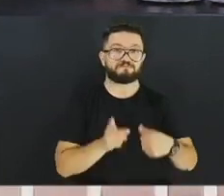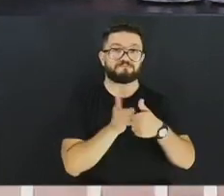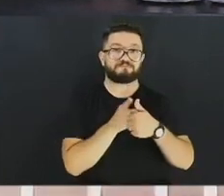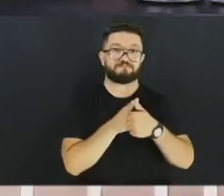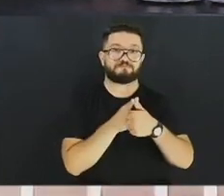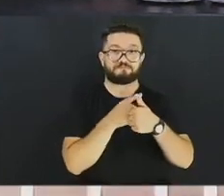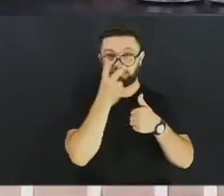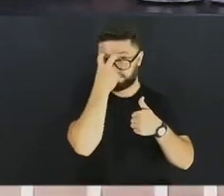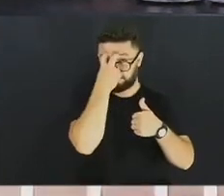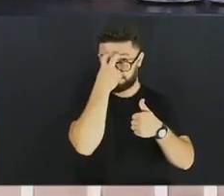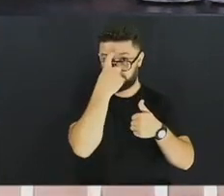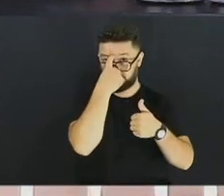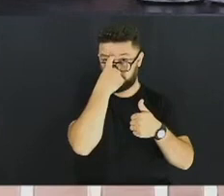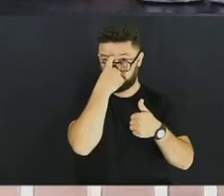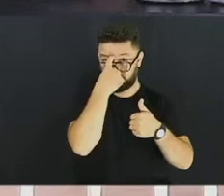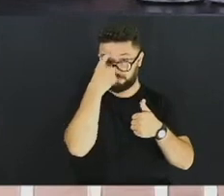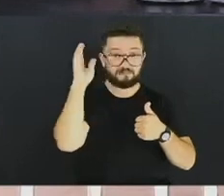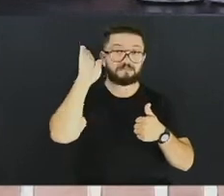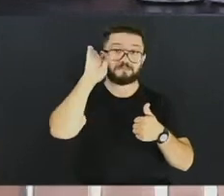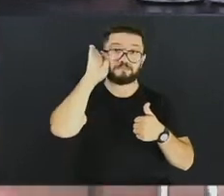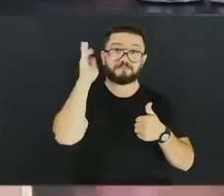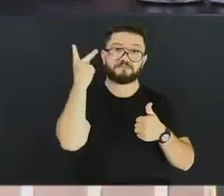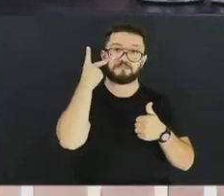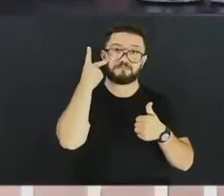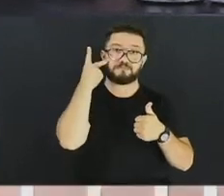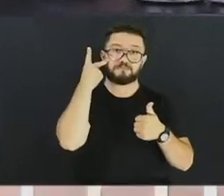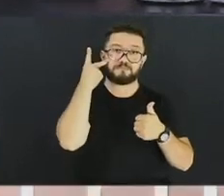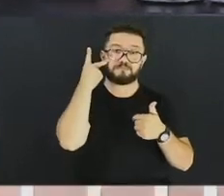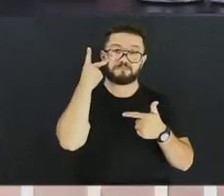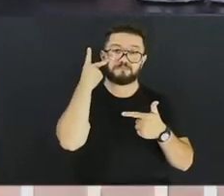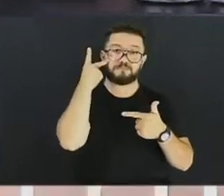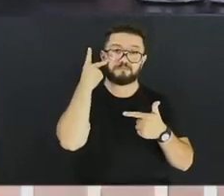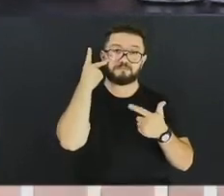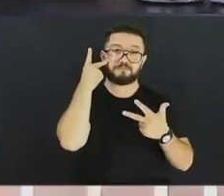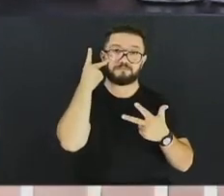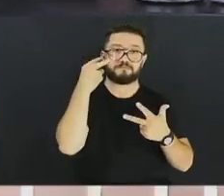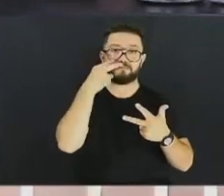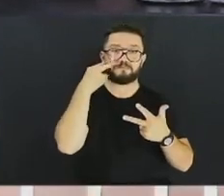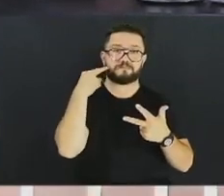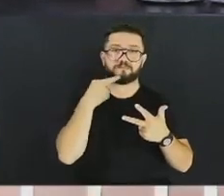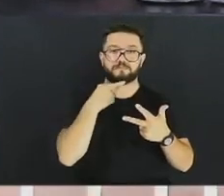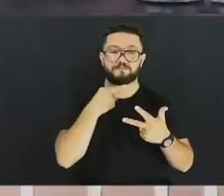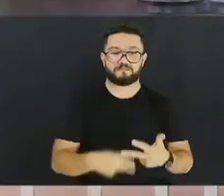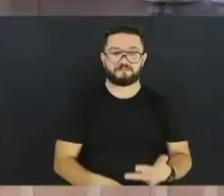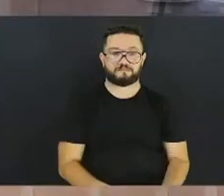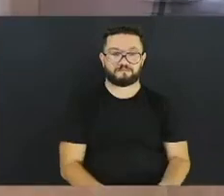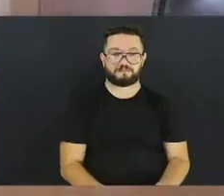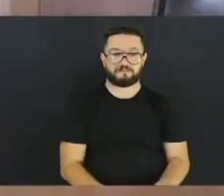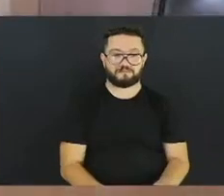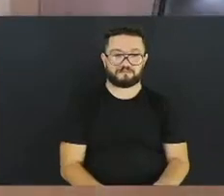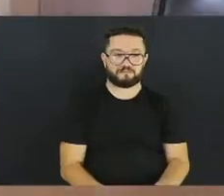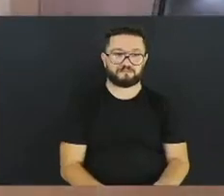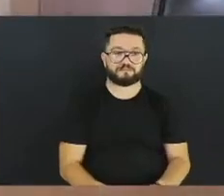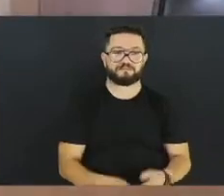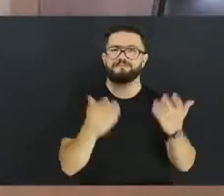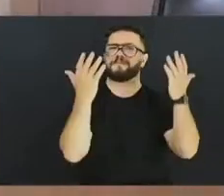Bruno Pessutti e, na sequência, Indiara Barbosa. Com a palavra, o vereador. Professor Flávio Zanetti, parabéns. Sou um fã seu, seu